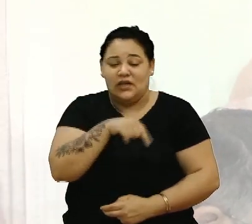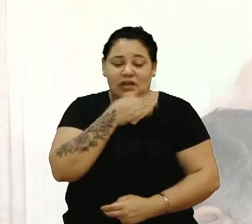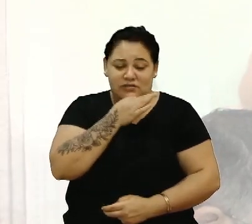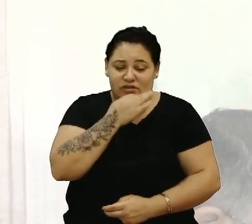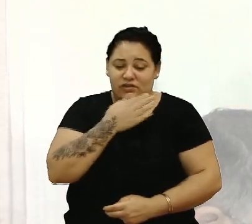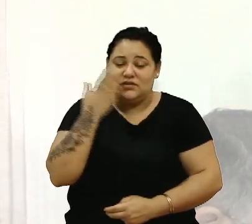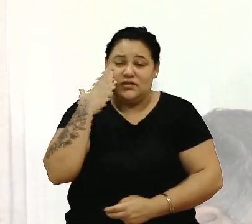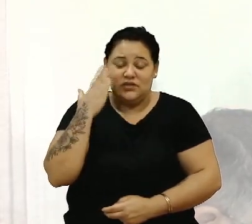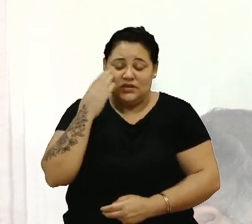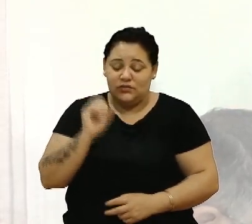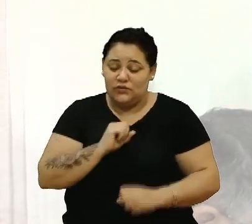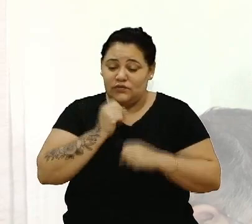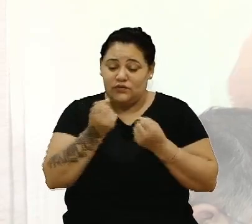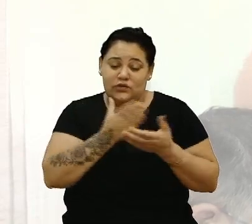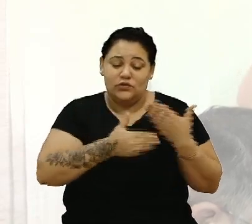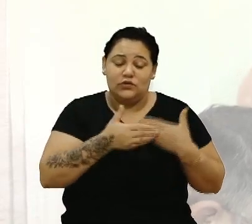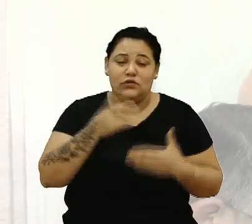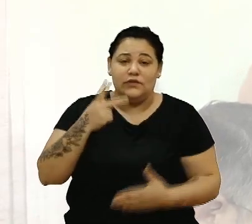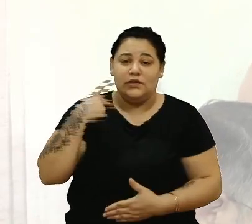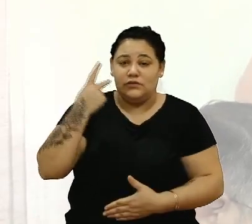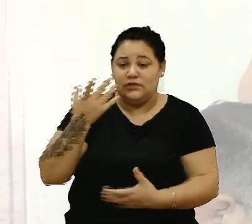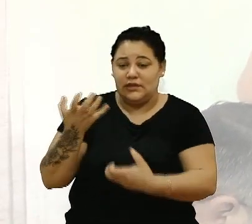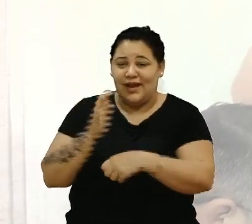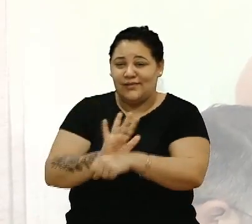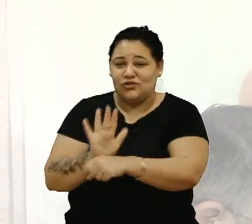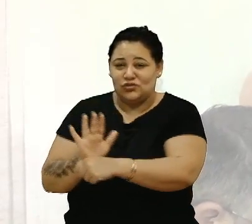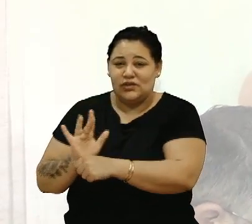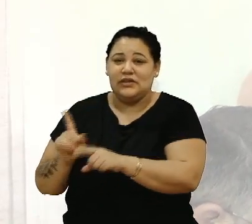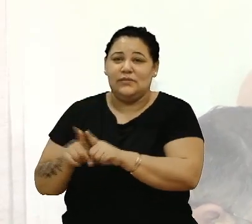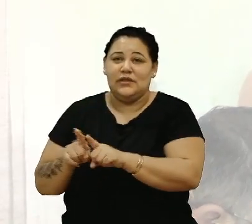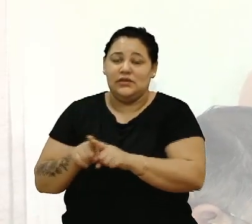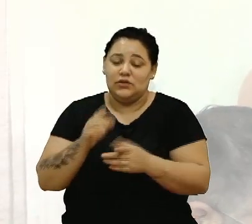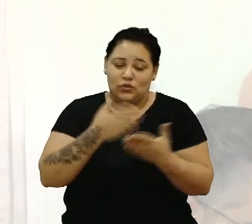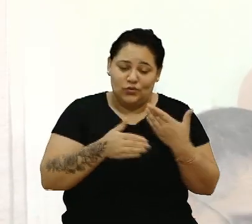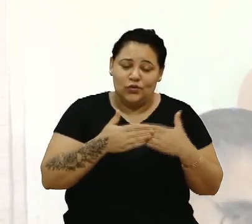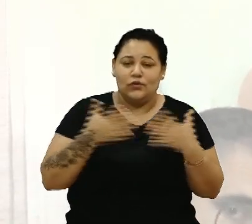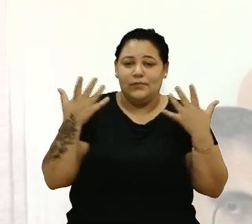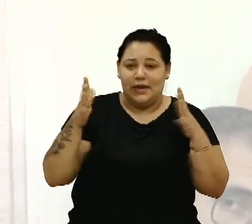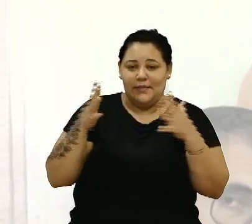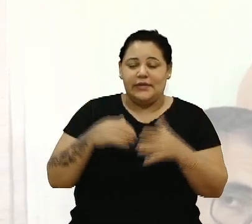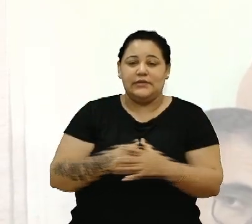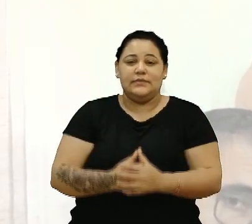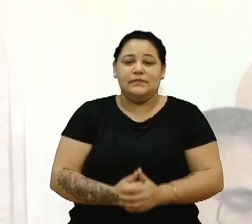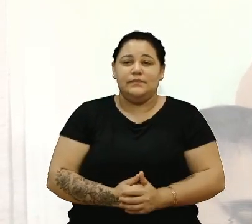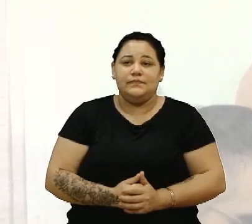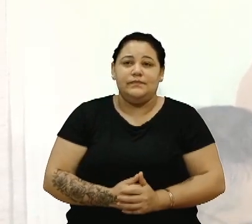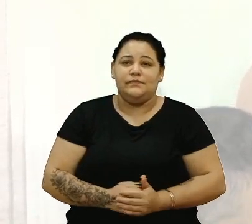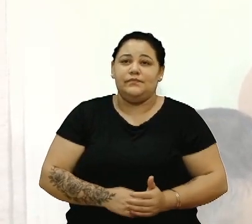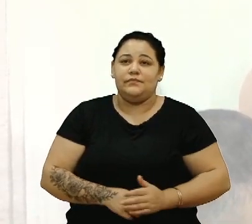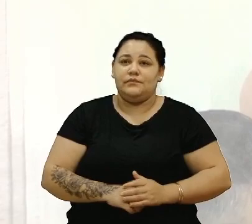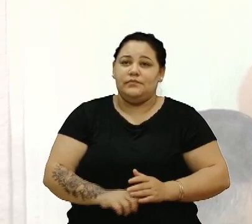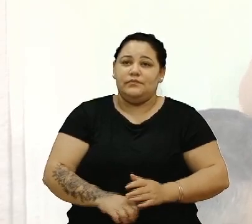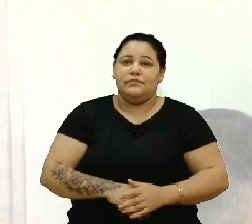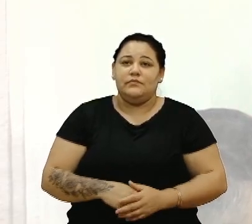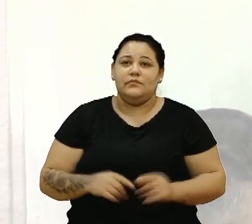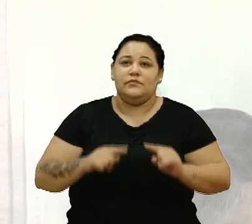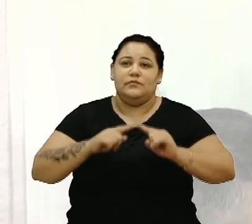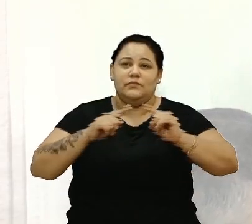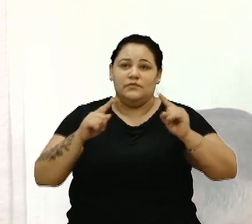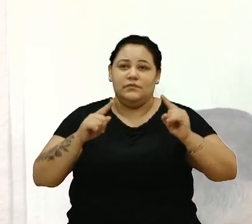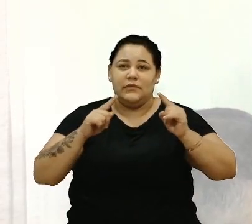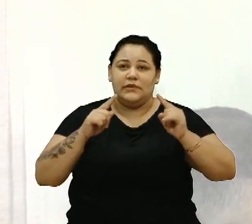buscar soluções, em ajudar, e estão todos de parabéns. Mas, além de